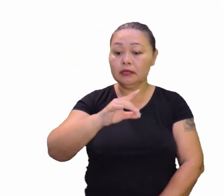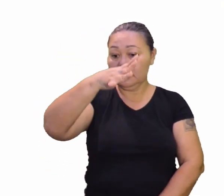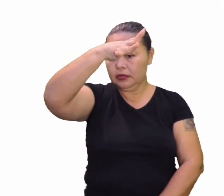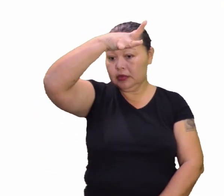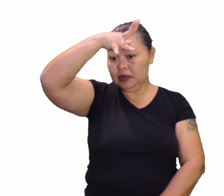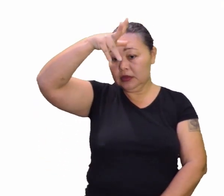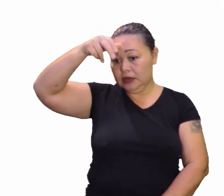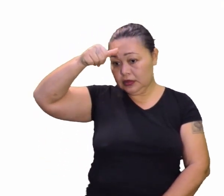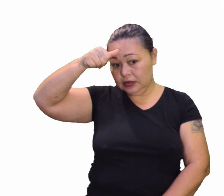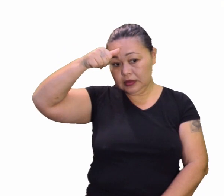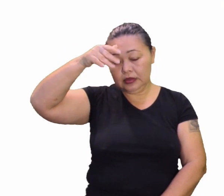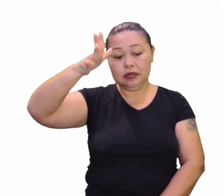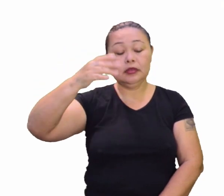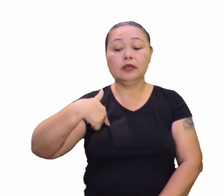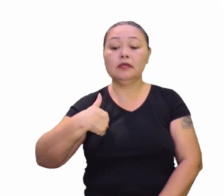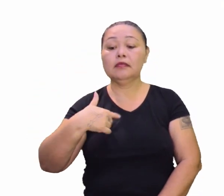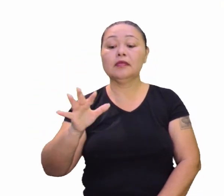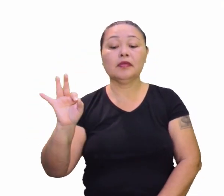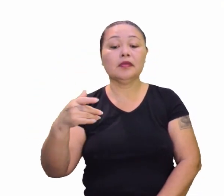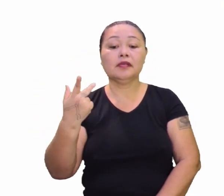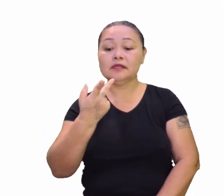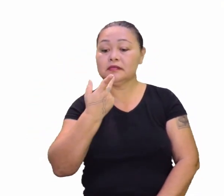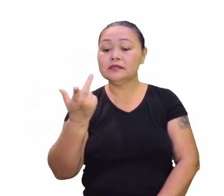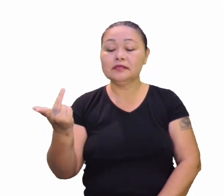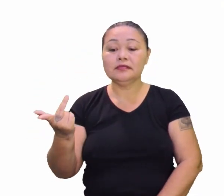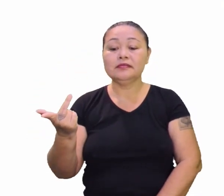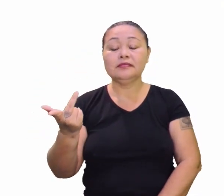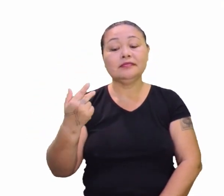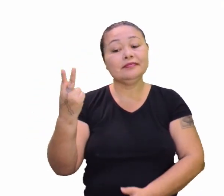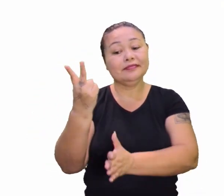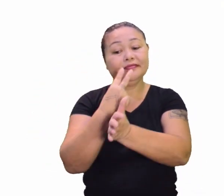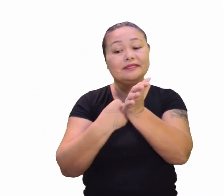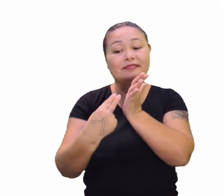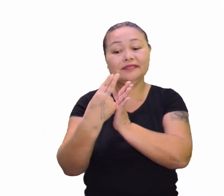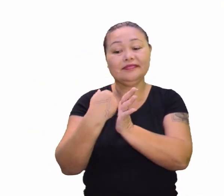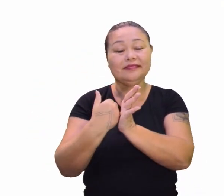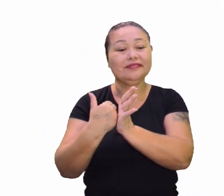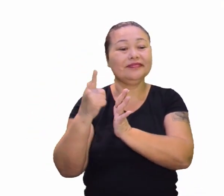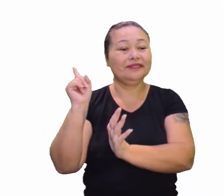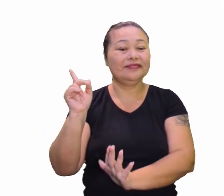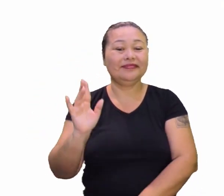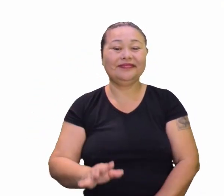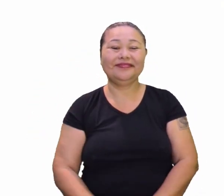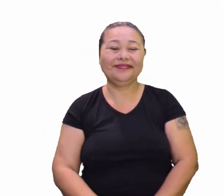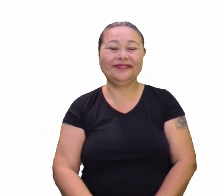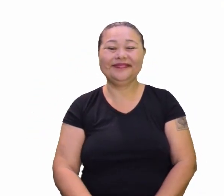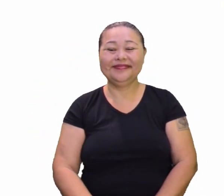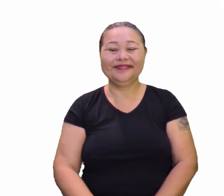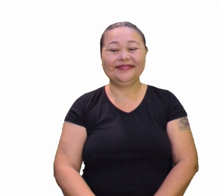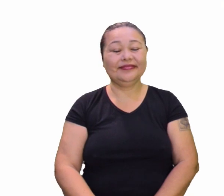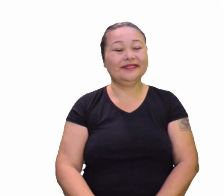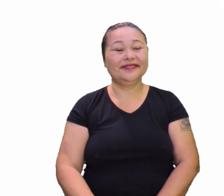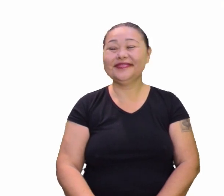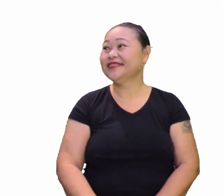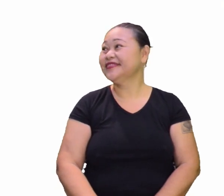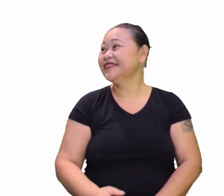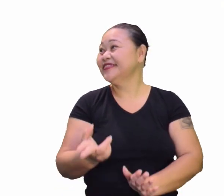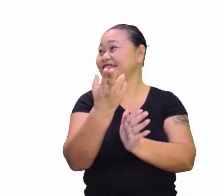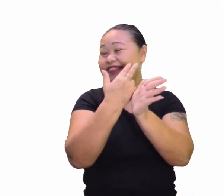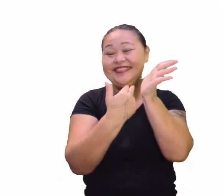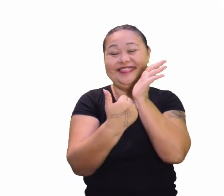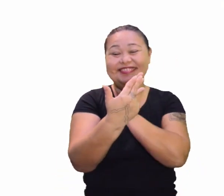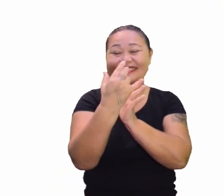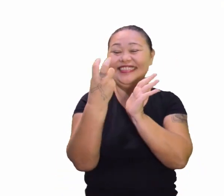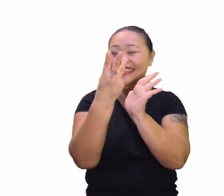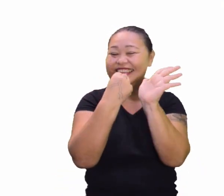D. Capitania do Mato Grosso. E aí, professor Jorge? Eu vou desenhar aqui, o que tu acha? Desenha, desenha. Olha lá, vou desenhar. Desenha aquele